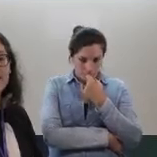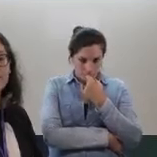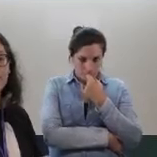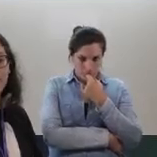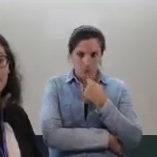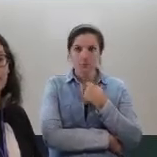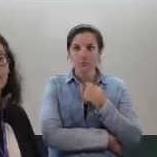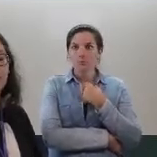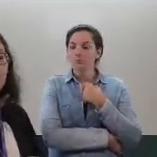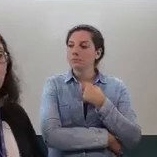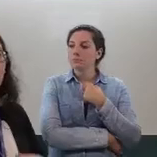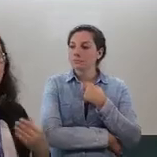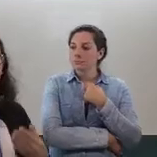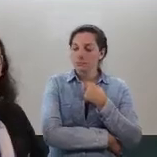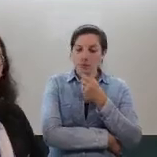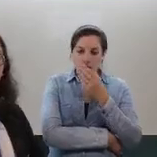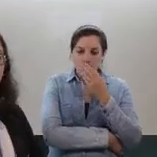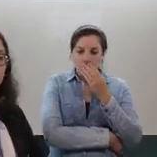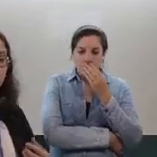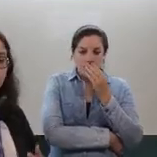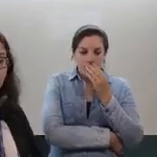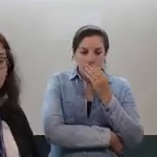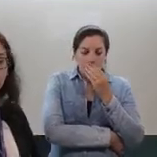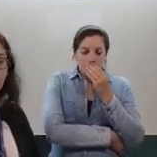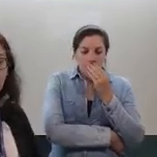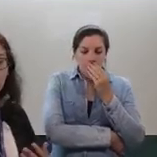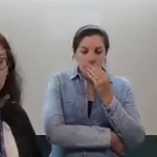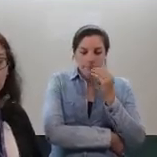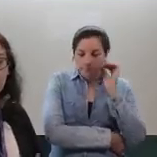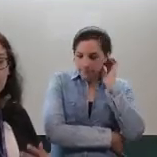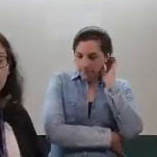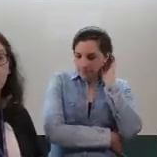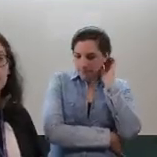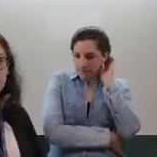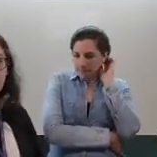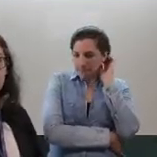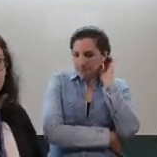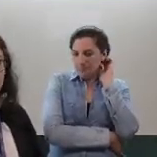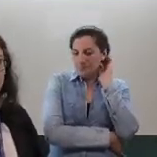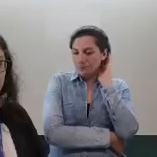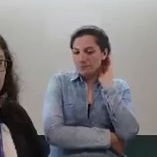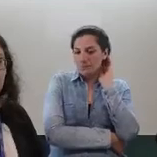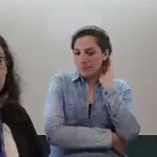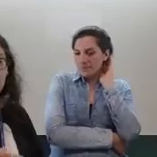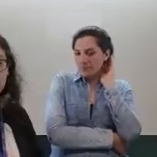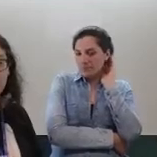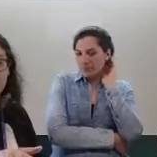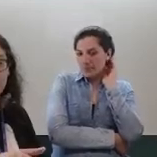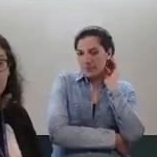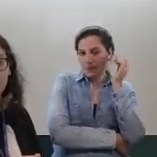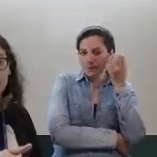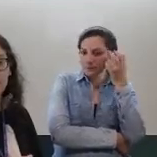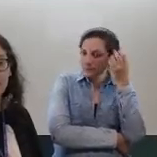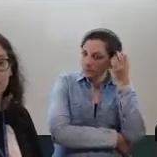O acesso em. Aí tem uma forma de numerar a data do acesso que você teve. Aqui no caso